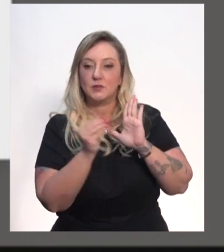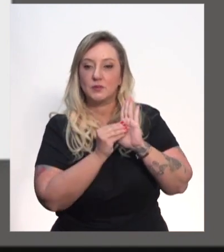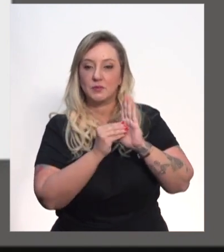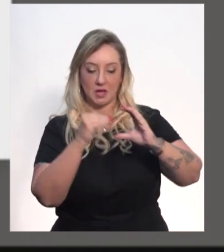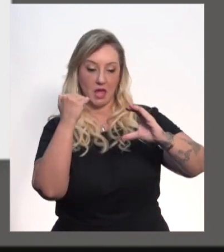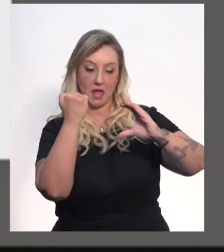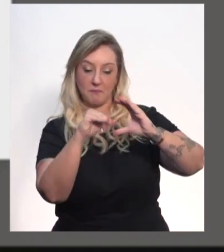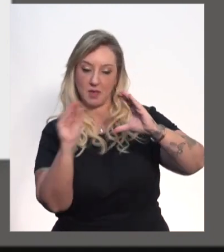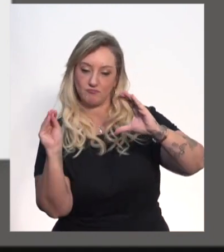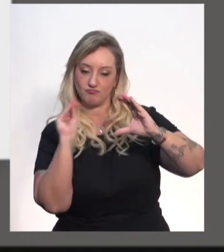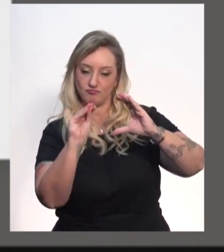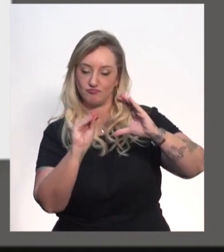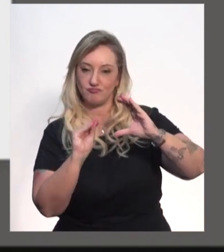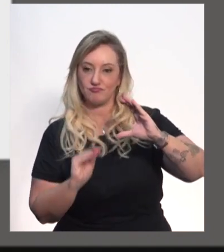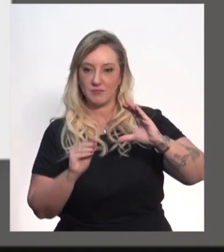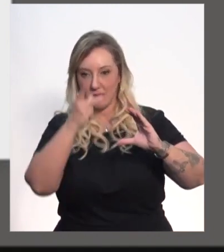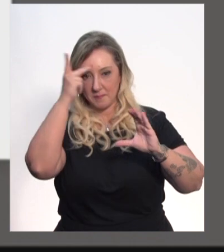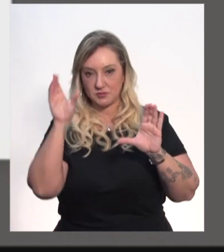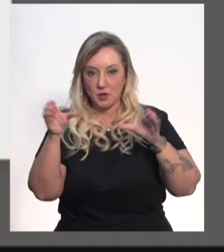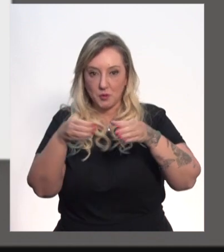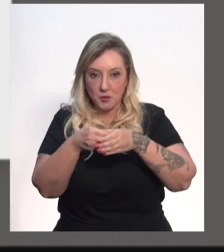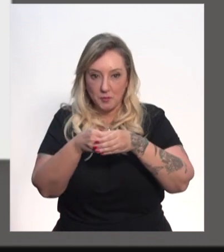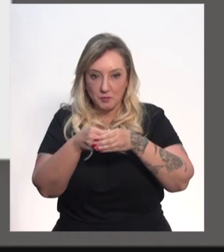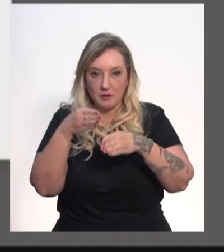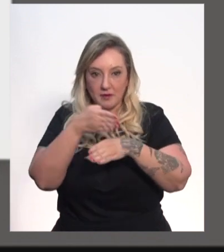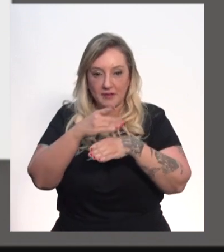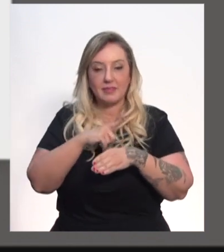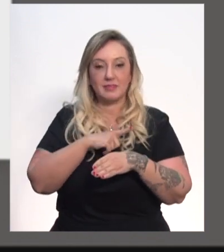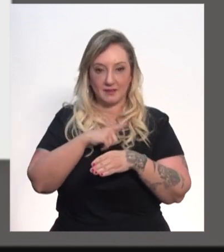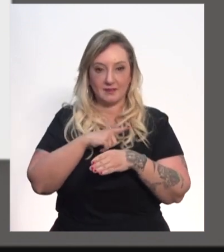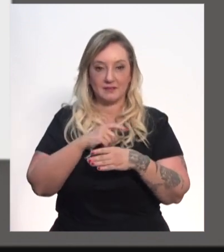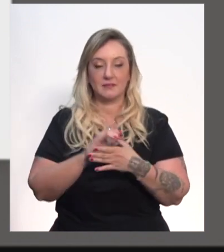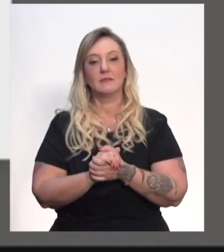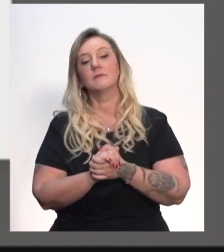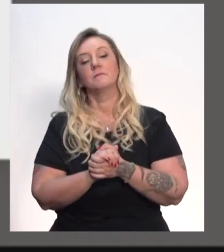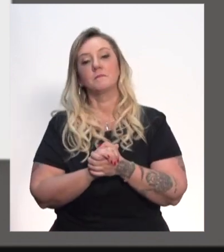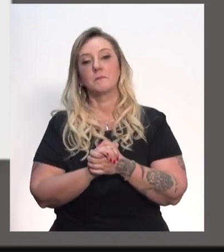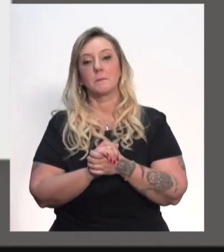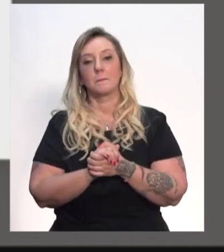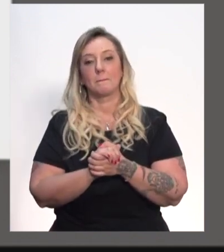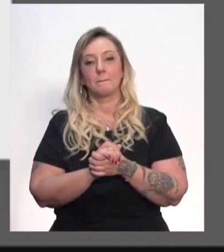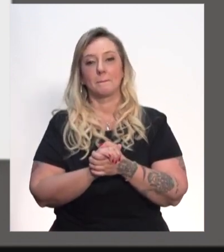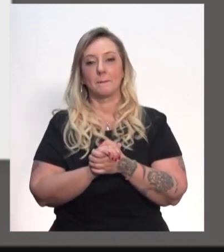reunião através do Microsoft Teams, entre no aplicativo,